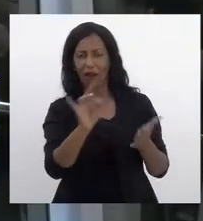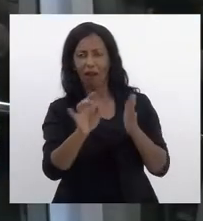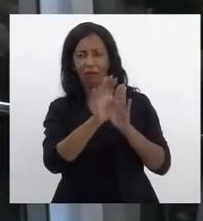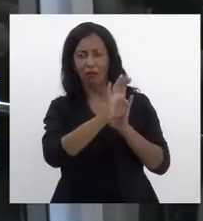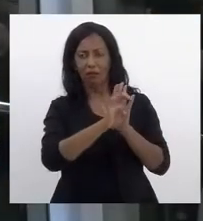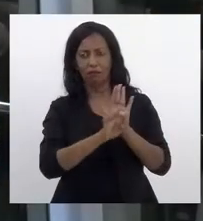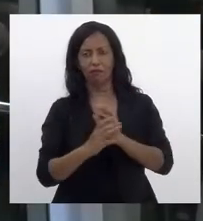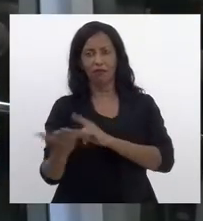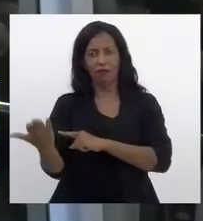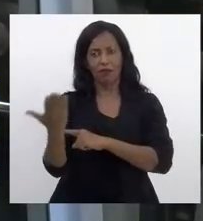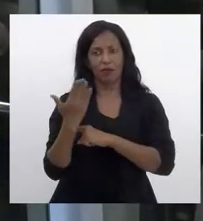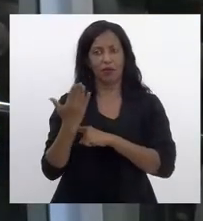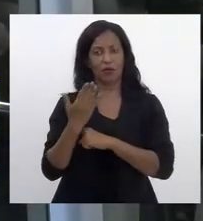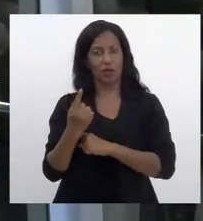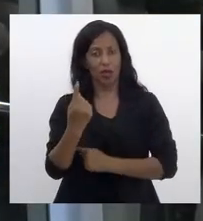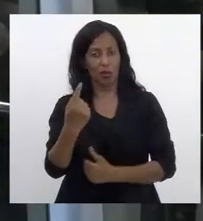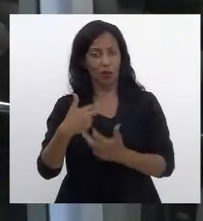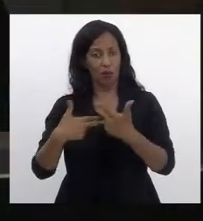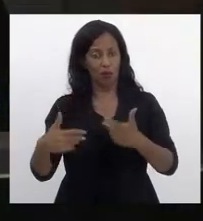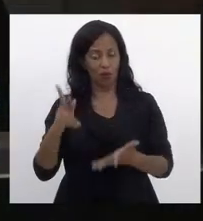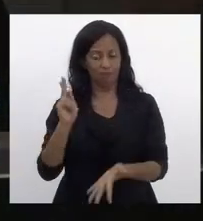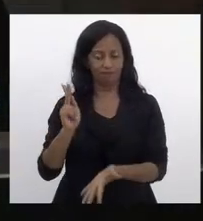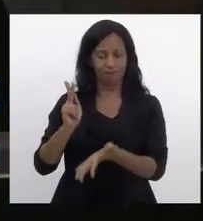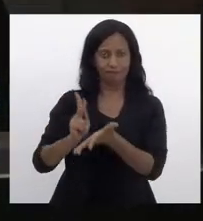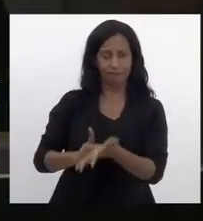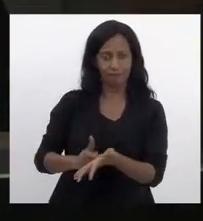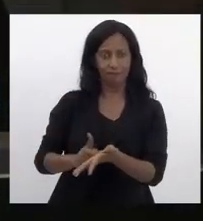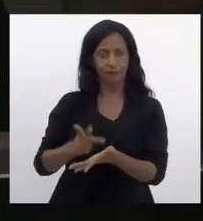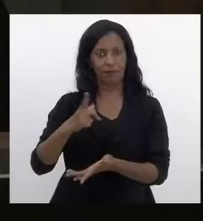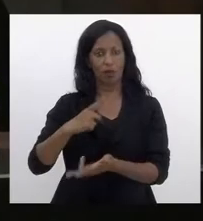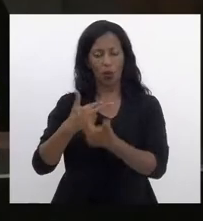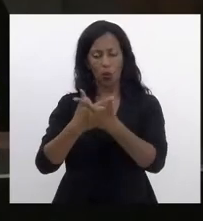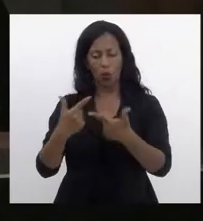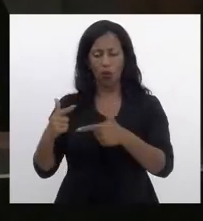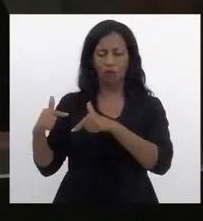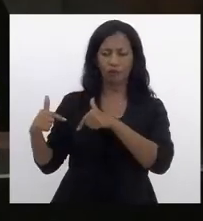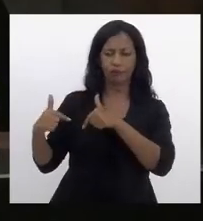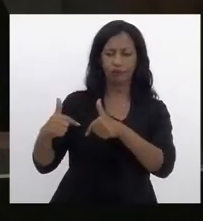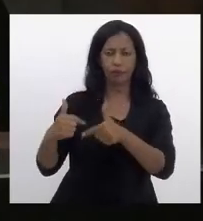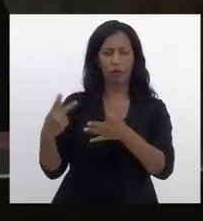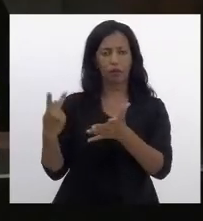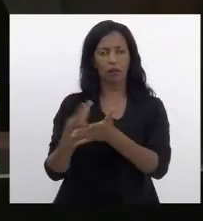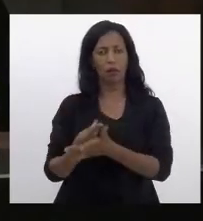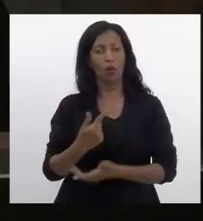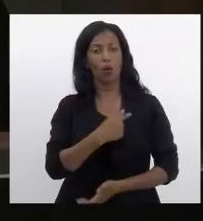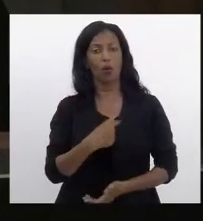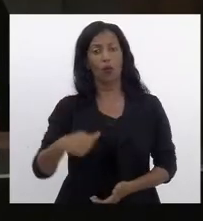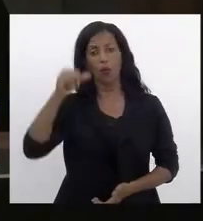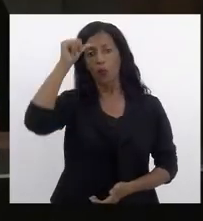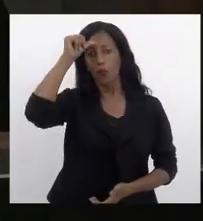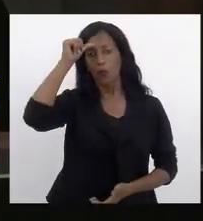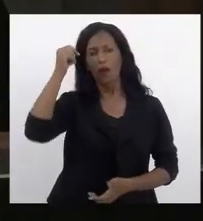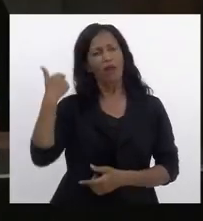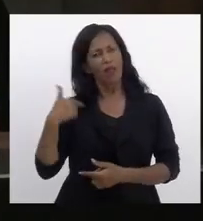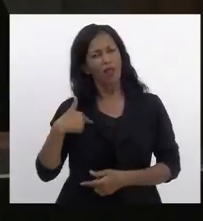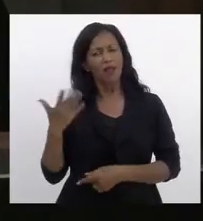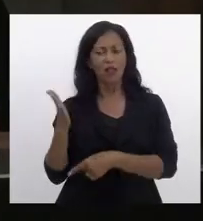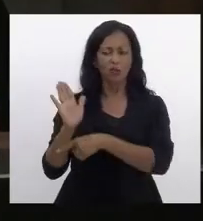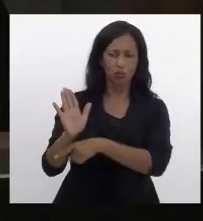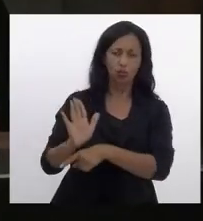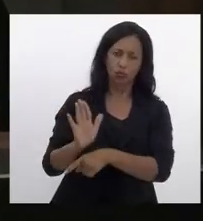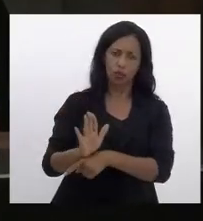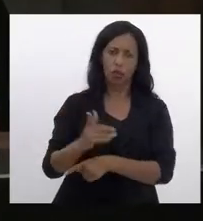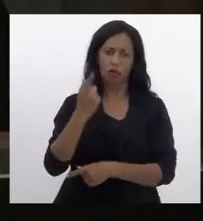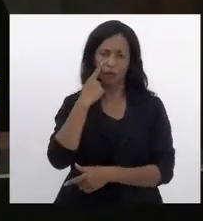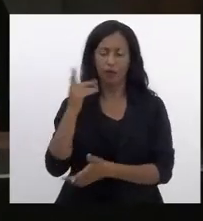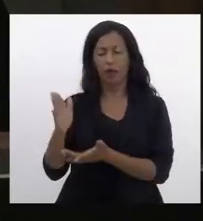ajudar, porque uma coisa é fato, nós estamos vendo muitas coisas acontecendo. O governador Cláudio Castro, ele vem até ajudando e somando. Nós